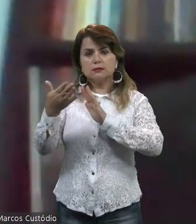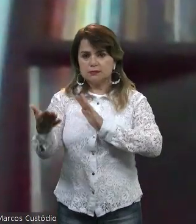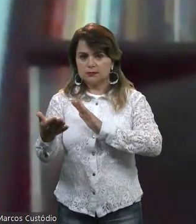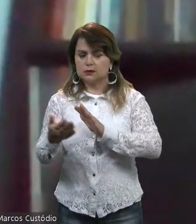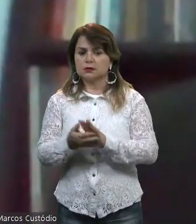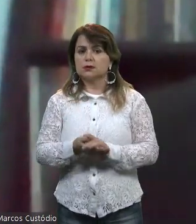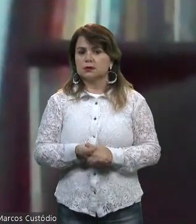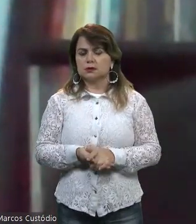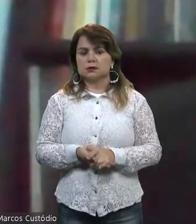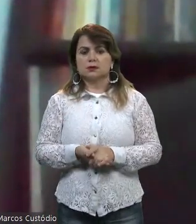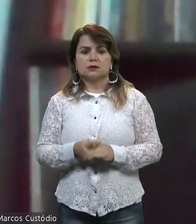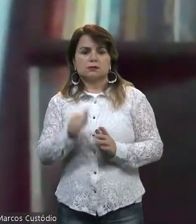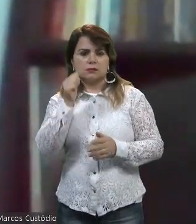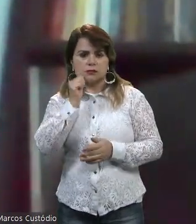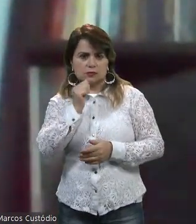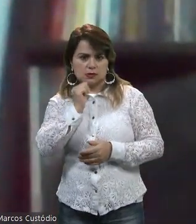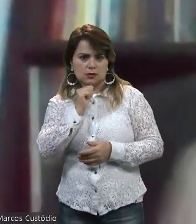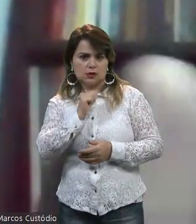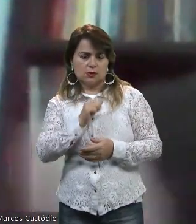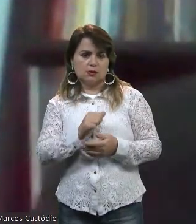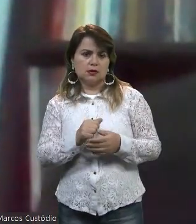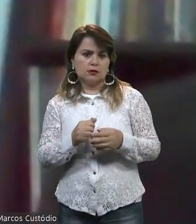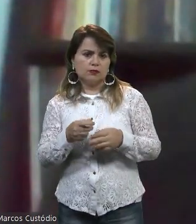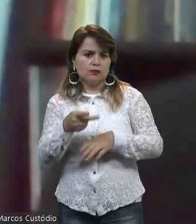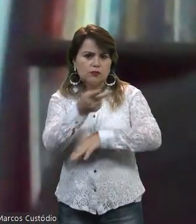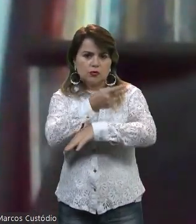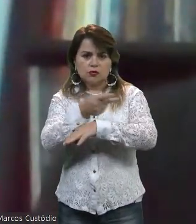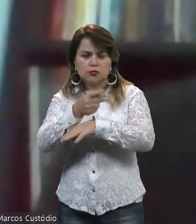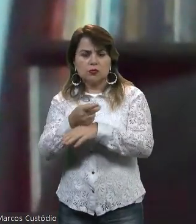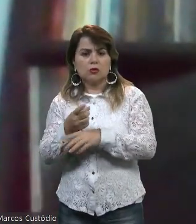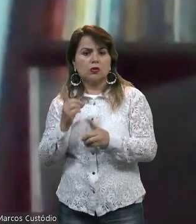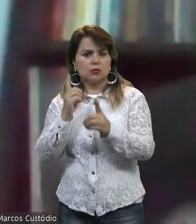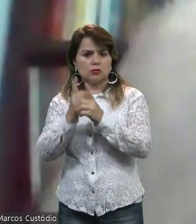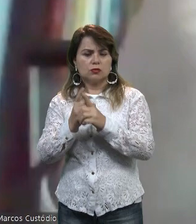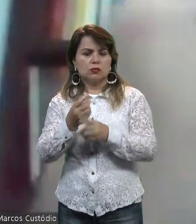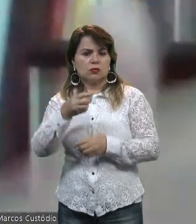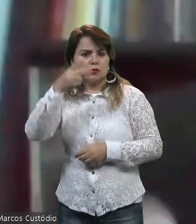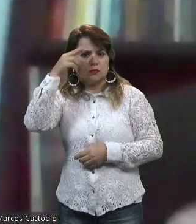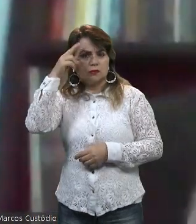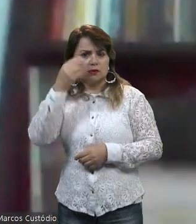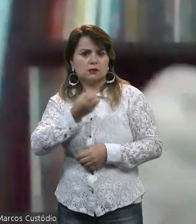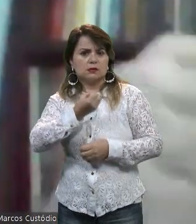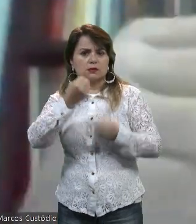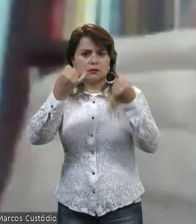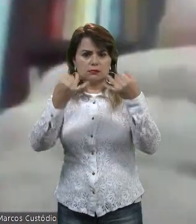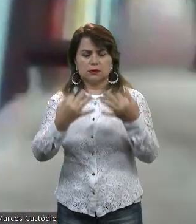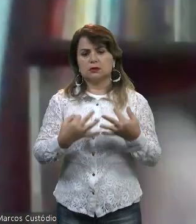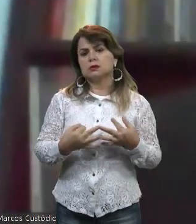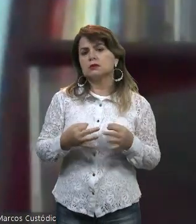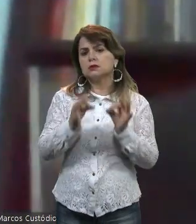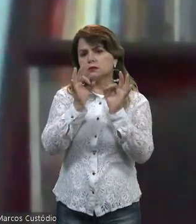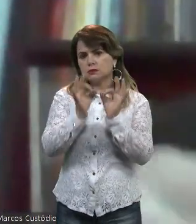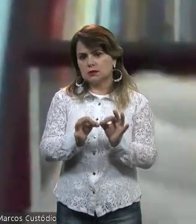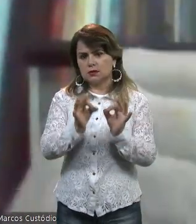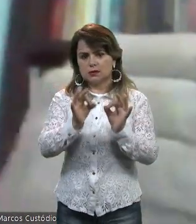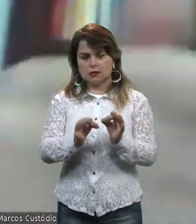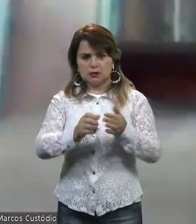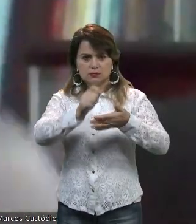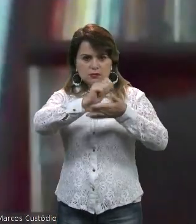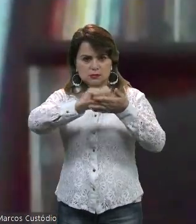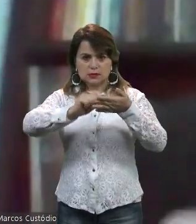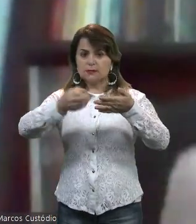tenho certeza que foi a professora que tem a vossa mão aí na redação, e ficou muito didático, muito bem escrito, muito